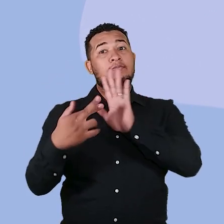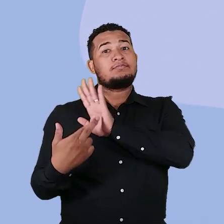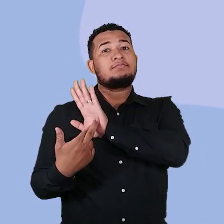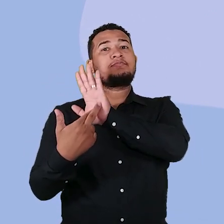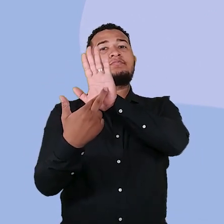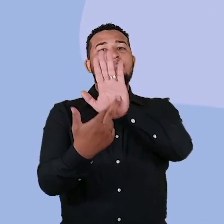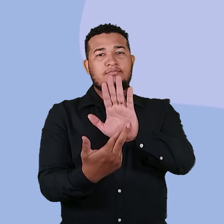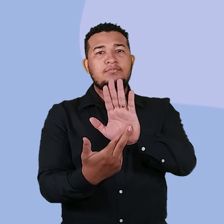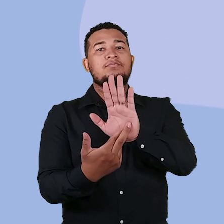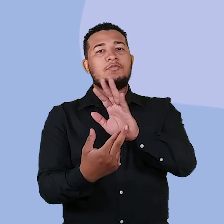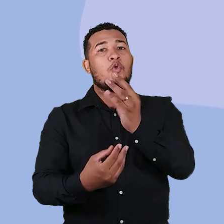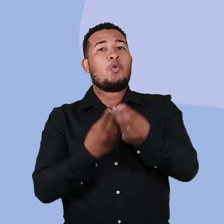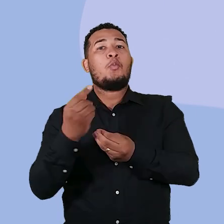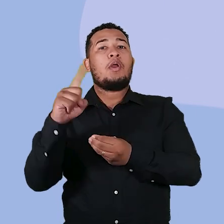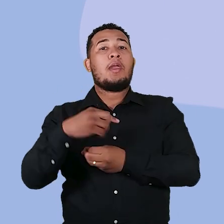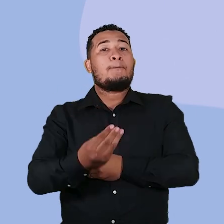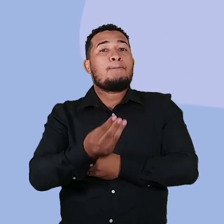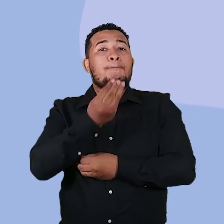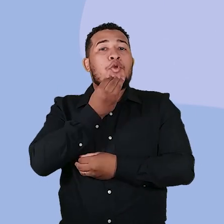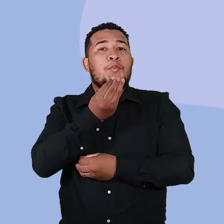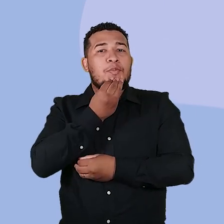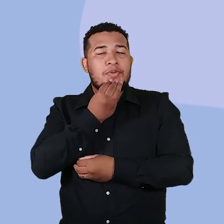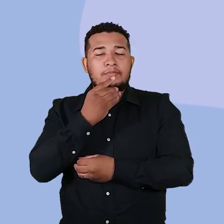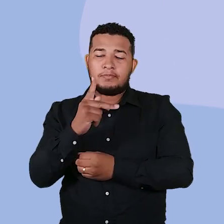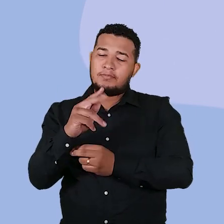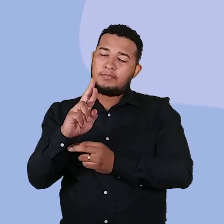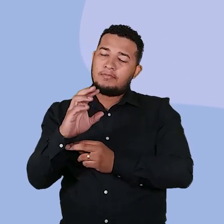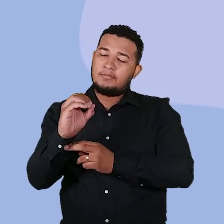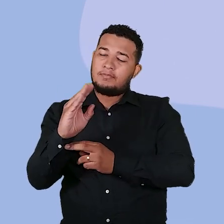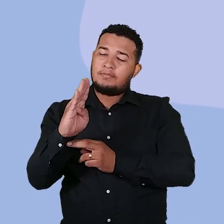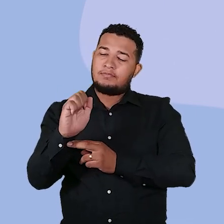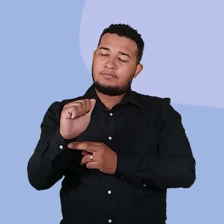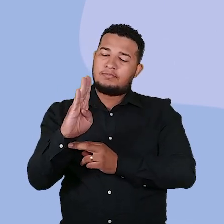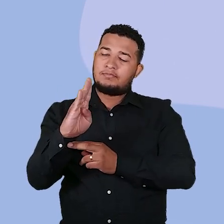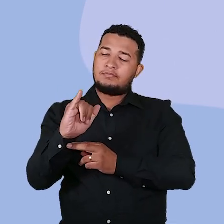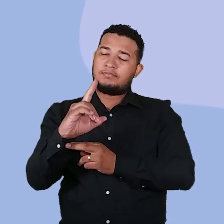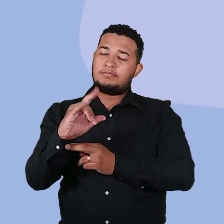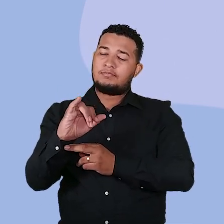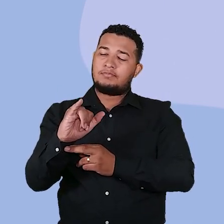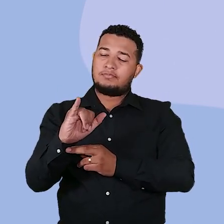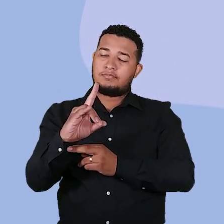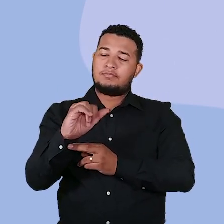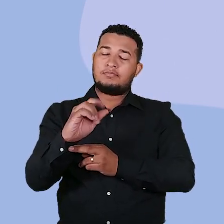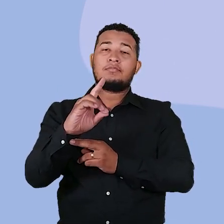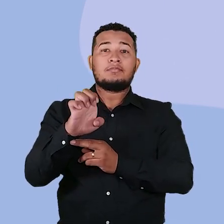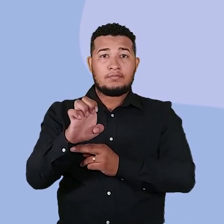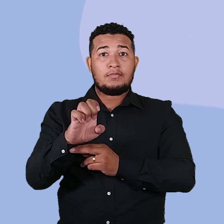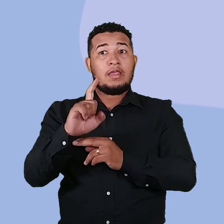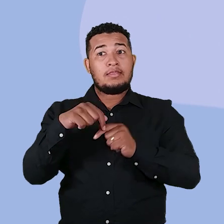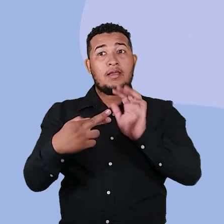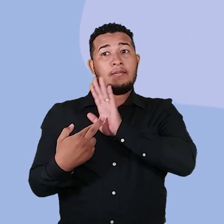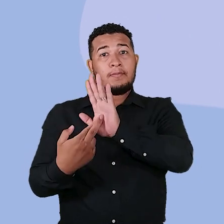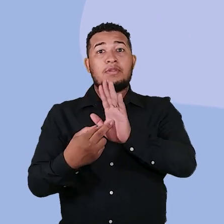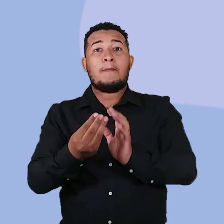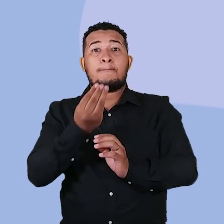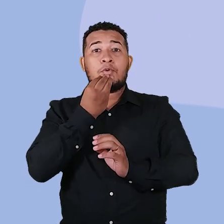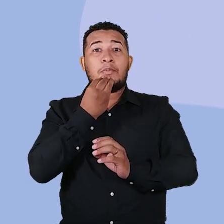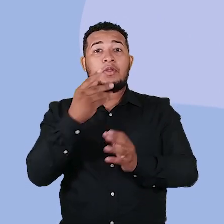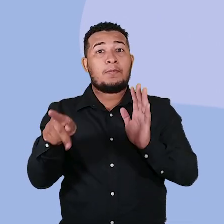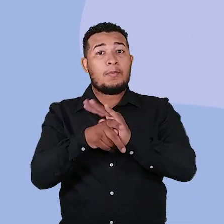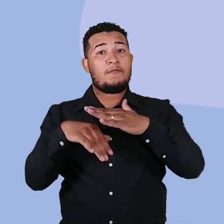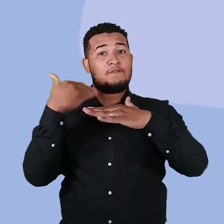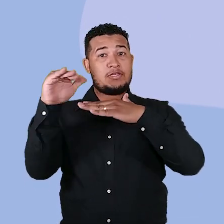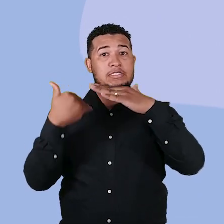vamos agora representar probabilidade das seguintes formas você pode representar uma